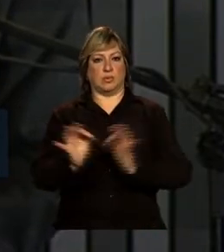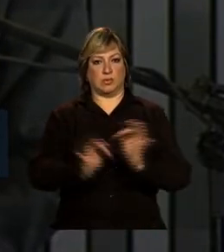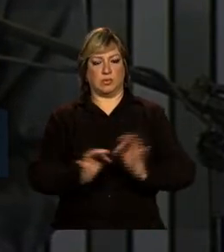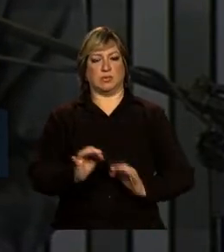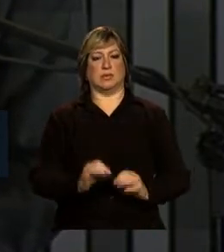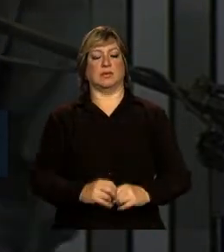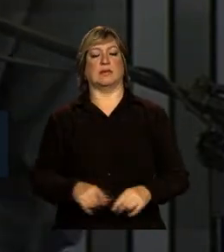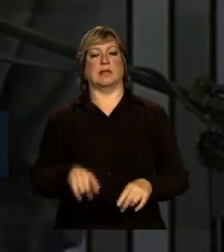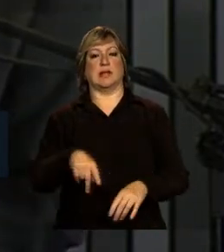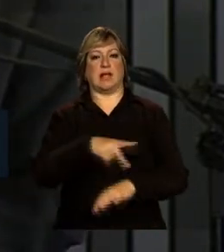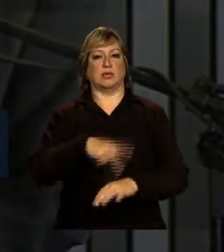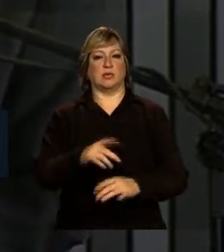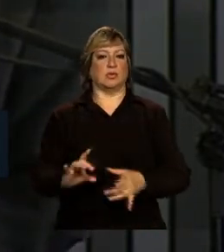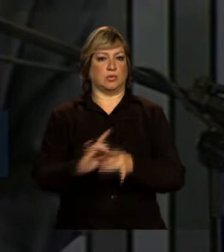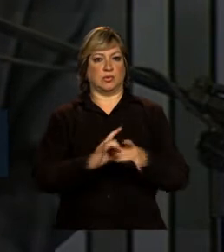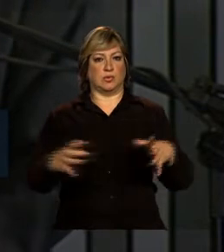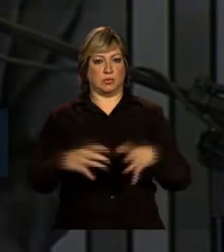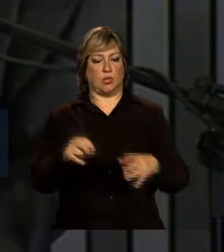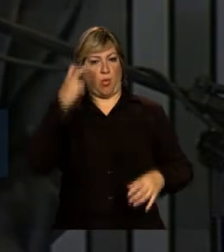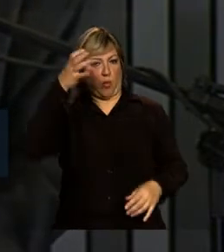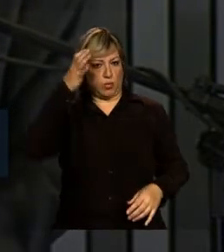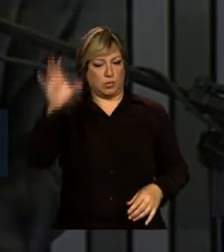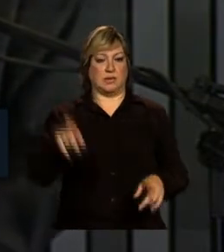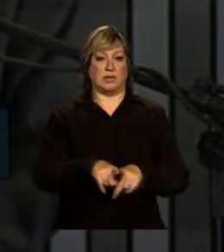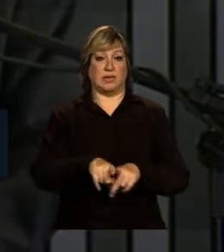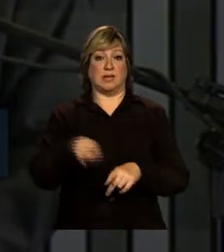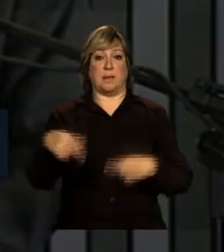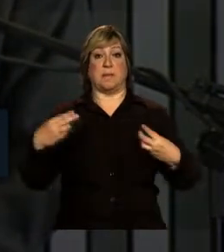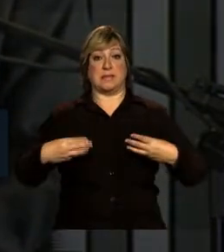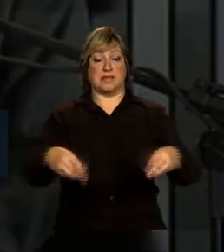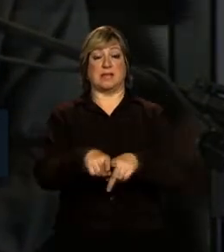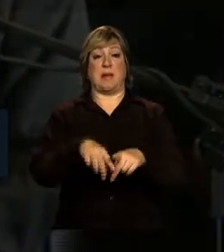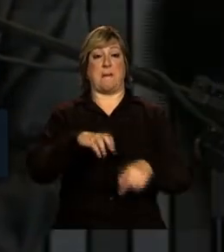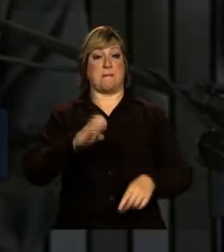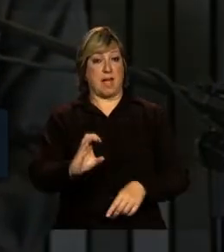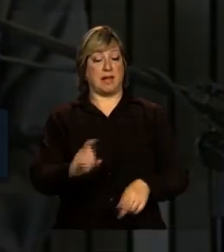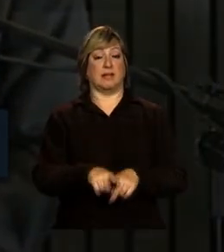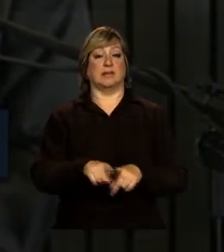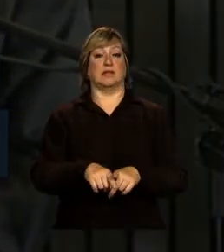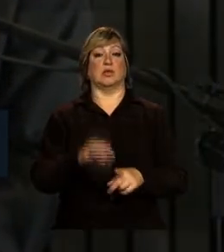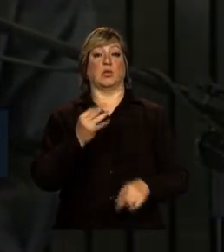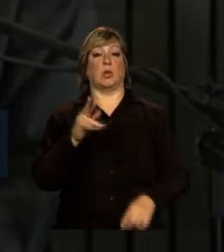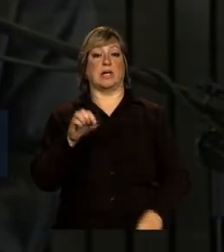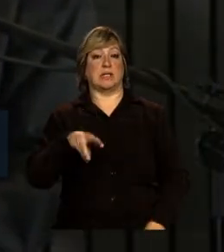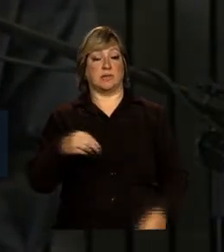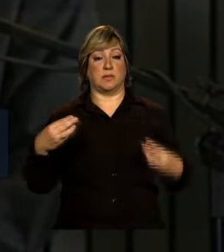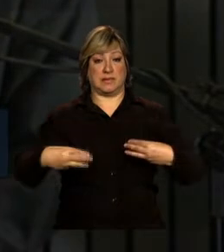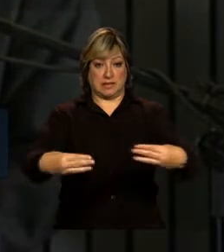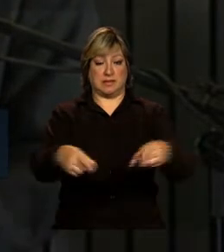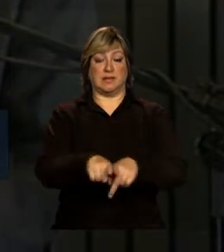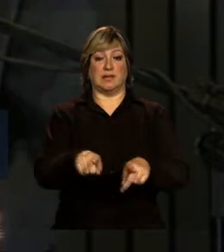só foi possível pelo apoio do Ministério da Cultura, do Ministério da Educação, do Ministério do Turismo, do Ministério das